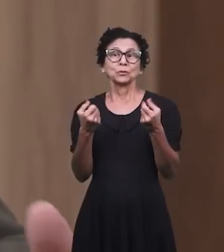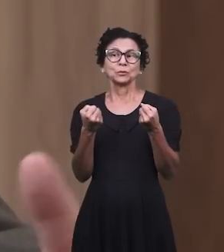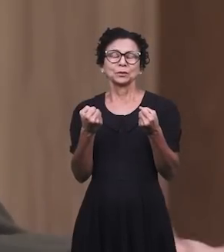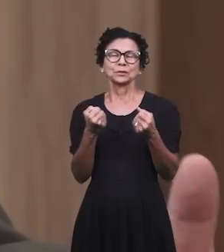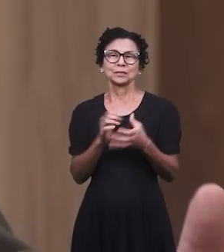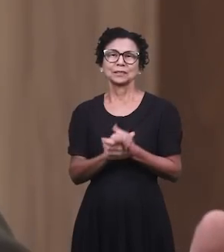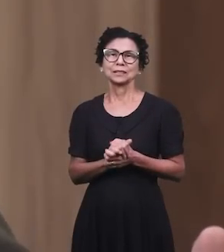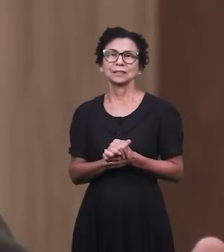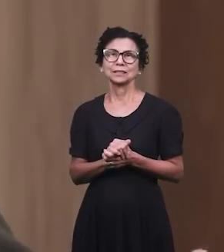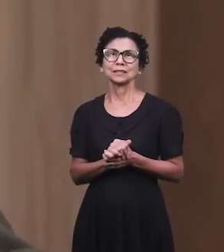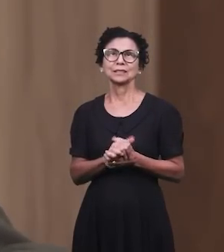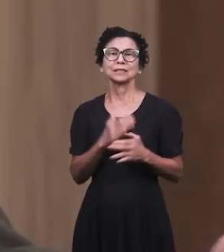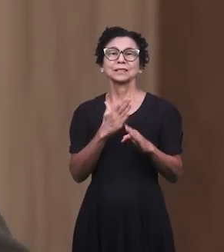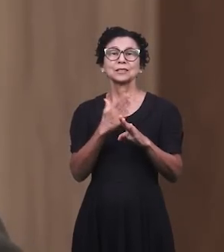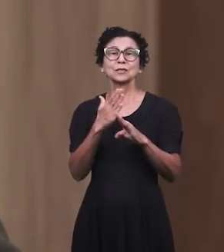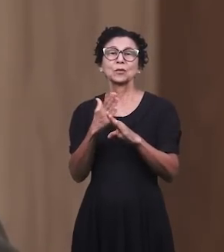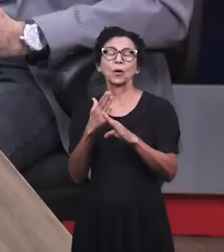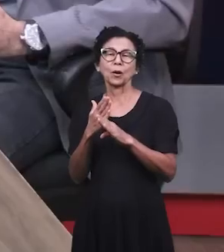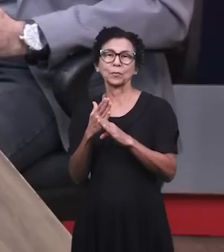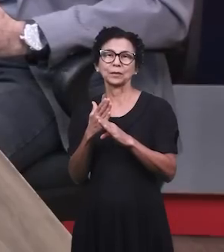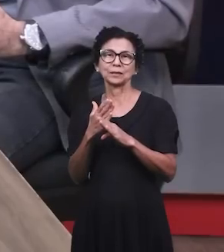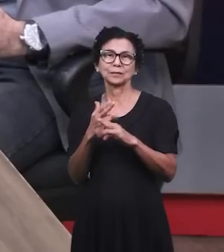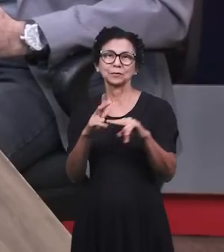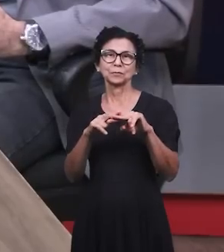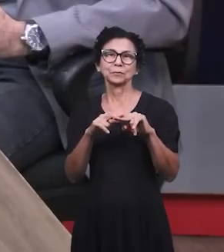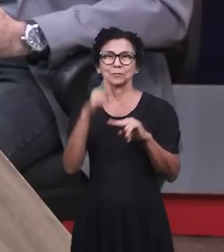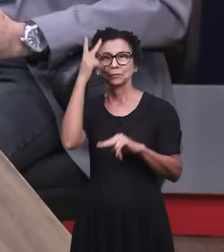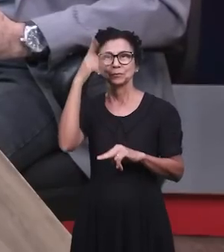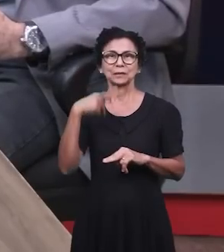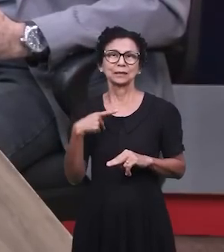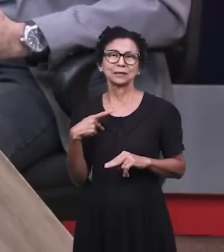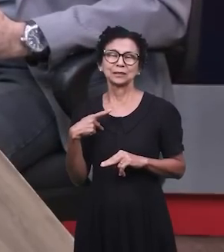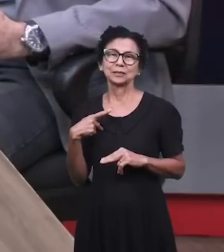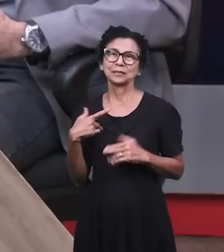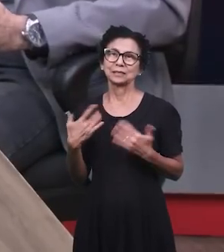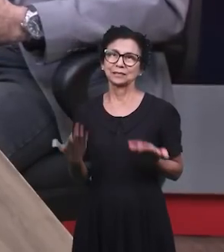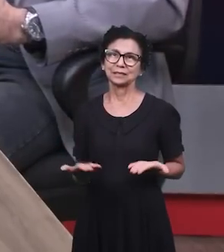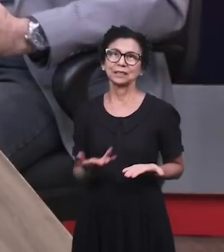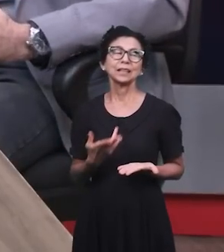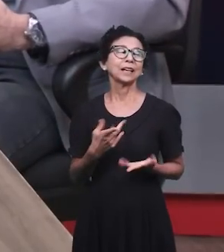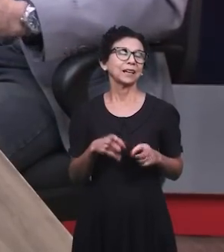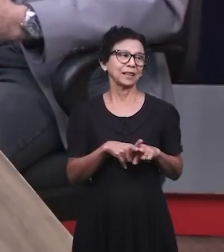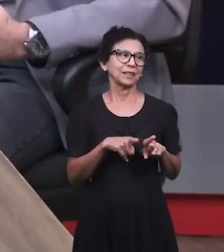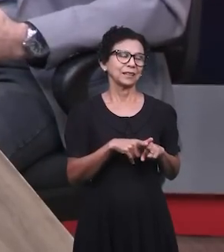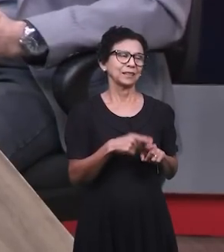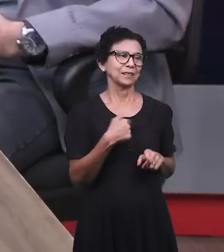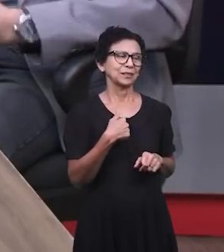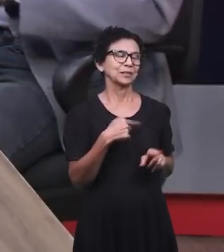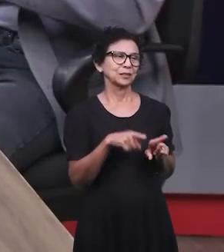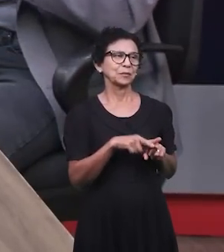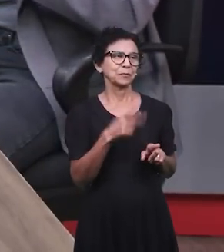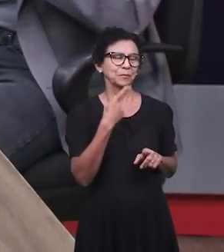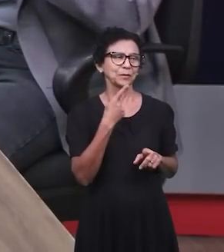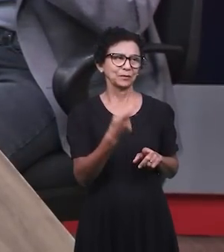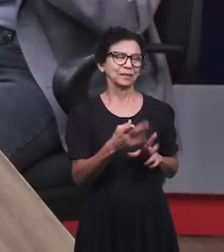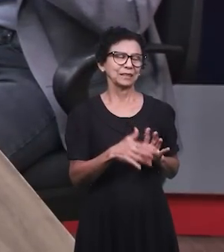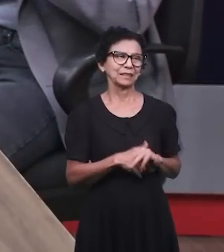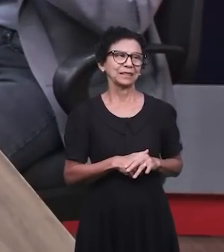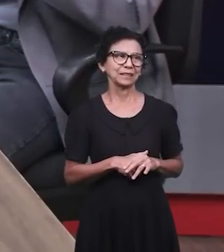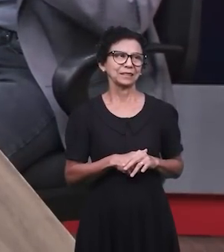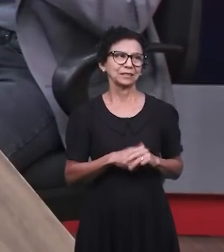como é que você entra em aspectos ali humanos? Eu ia até comentar a respeito disso, do livro de Cantares, porque acho que todo